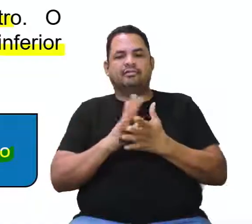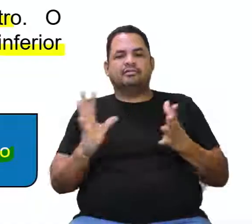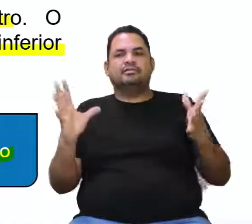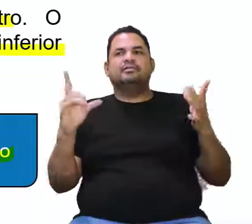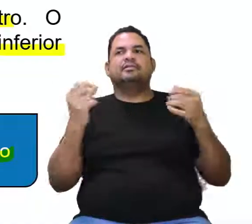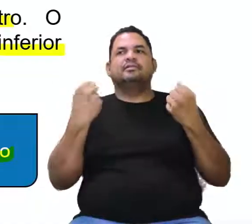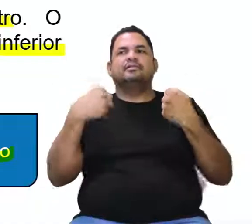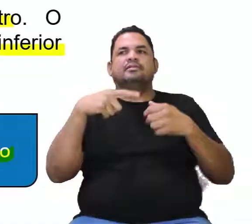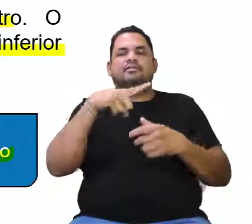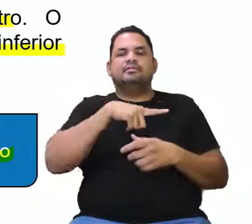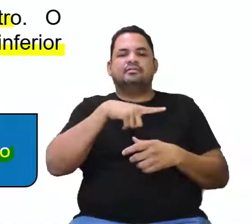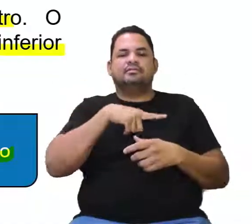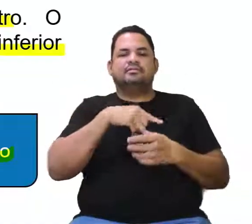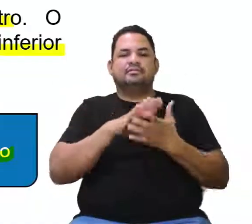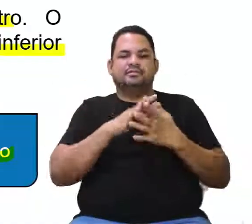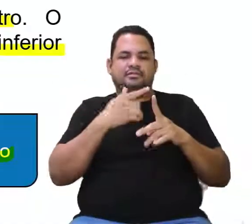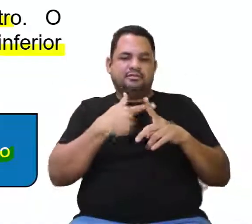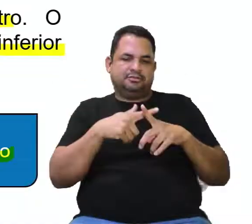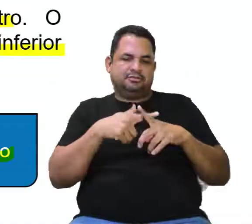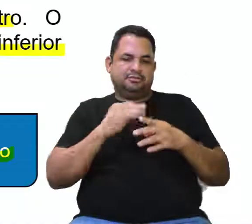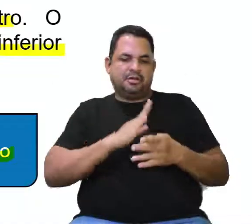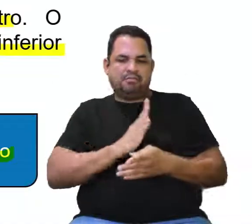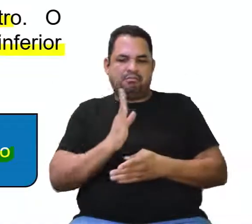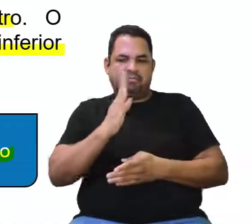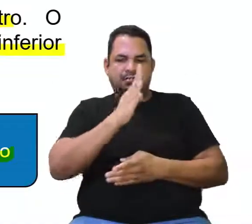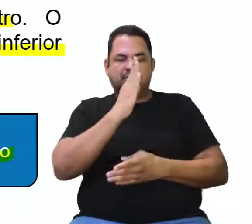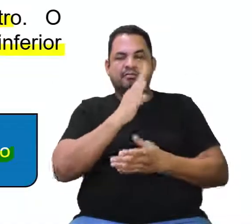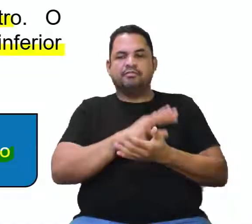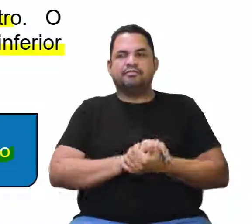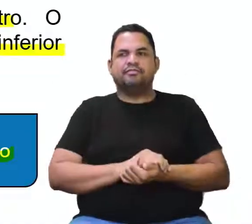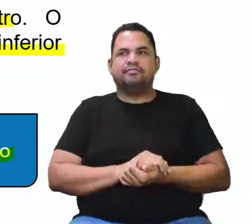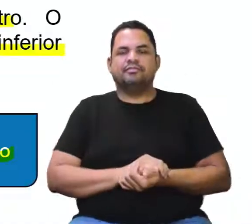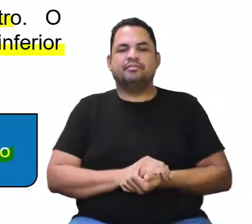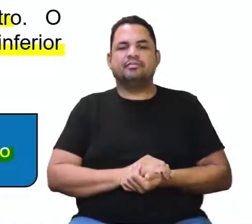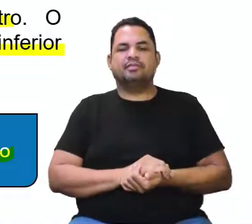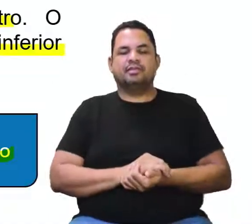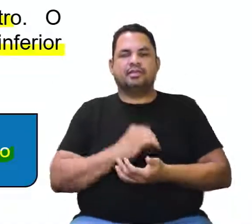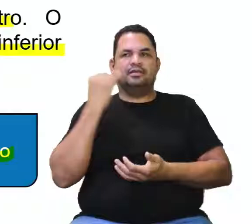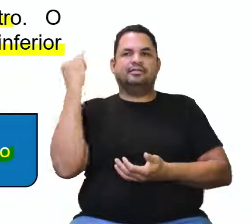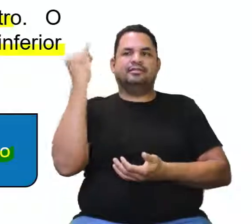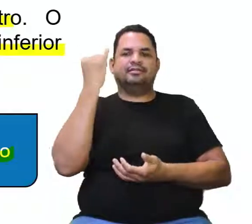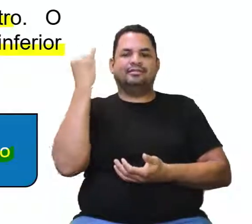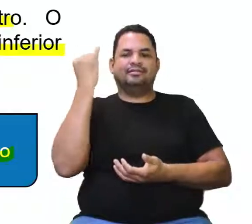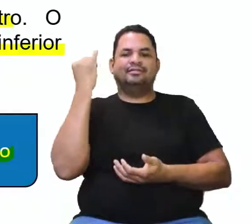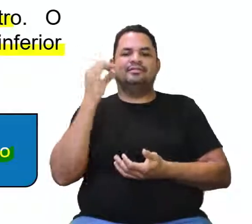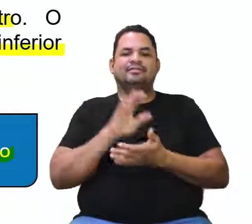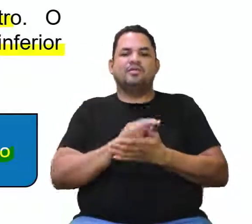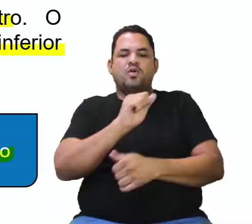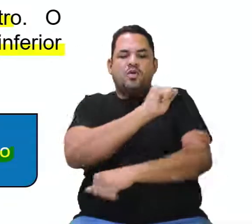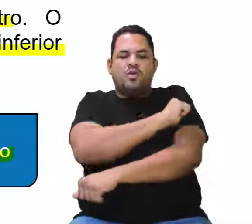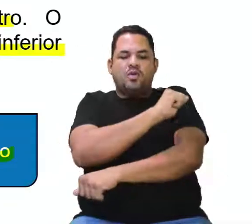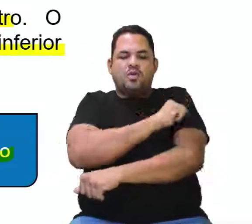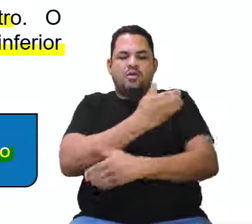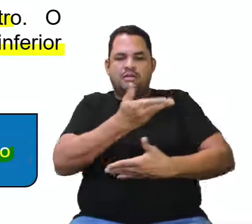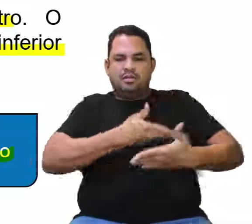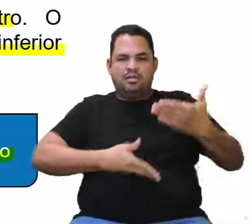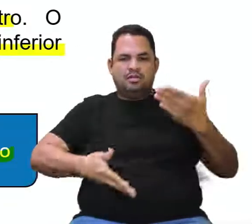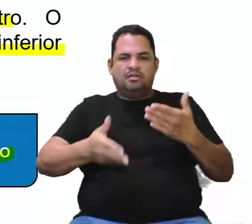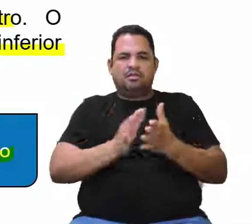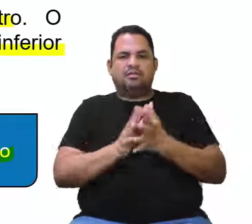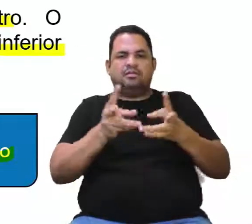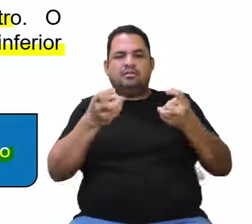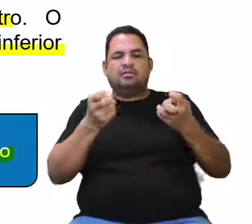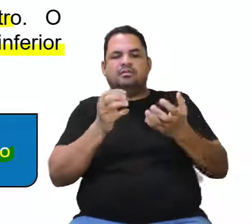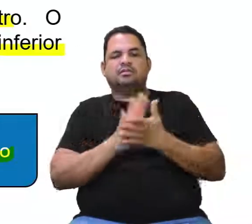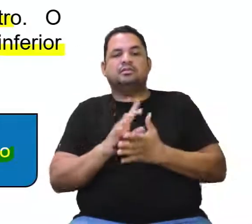que eu posso ter aí algum desses desvios. E ó, interessante o estudante da mediação observar que a gente falou de postura e agora a gente